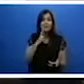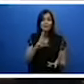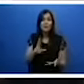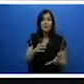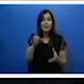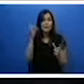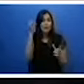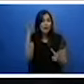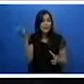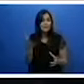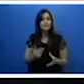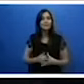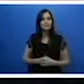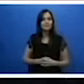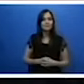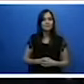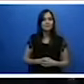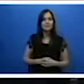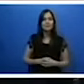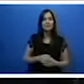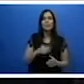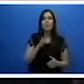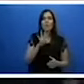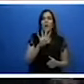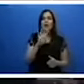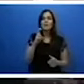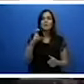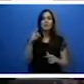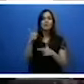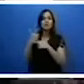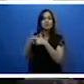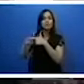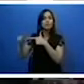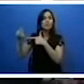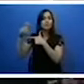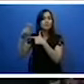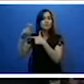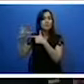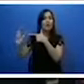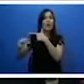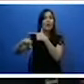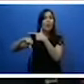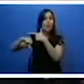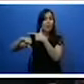Olha que facinho. Ó, 45 dividido por 5, olha lá.